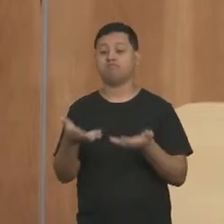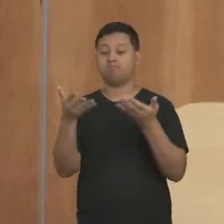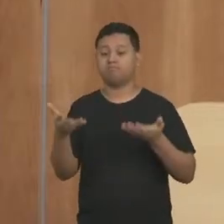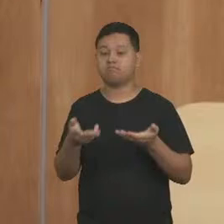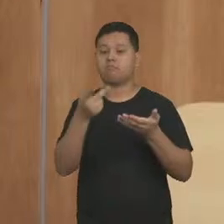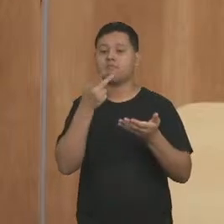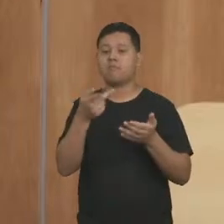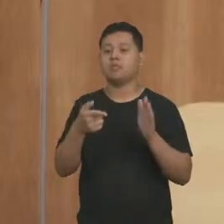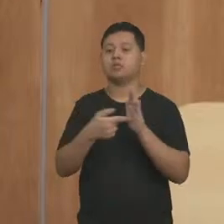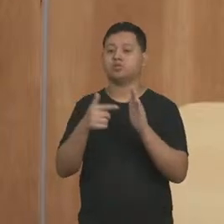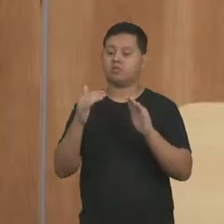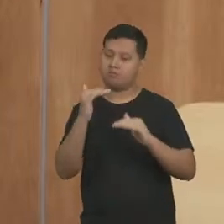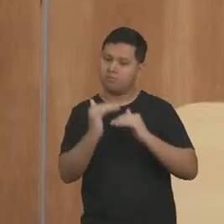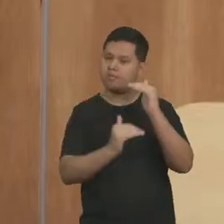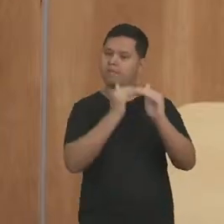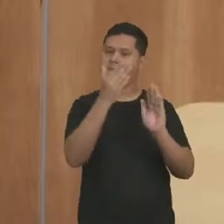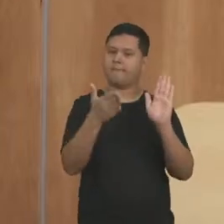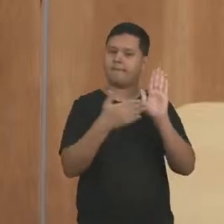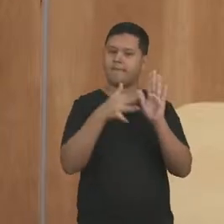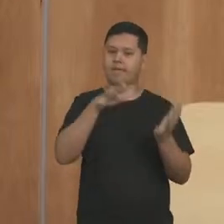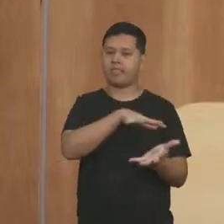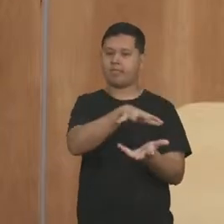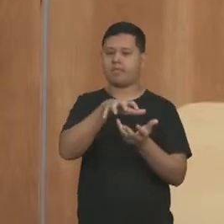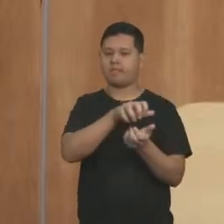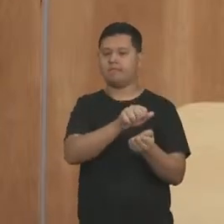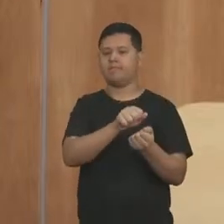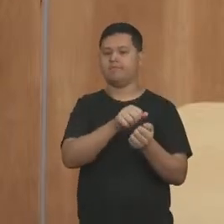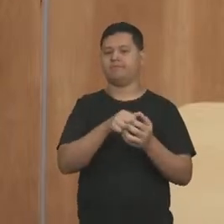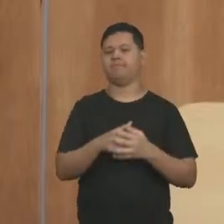fazer um desenvolvimento mais sustentável.